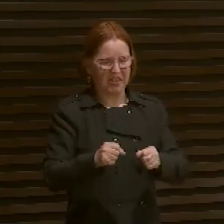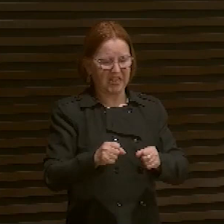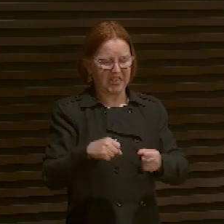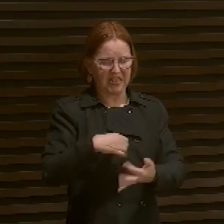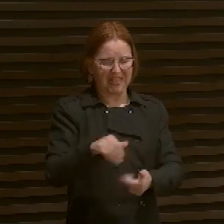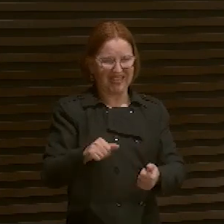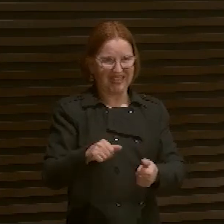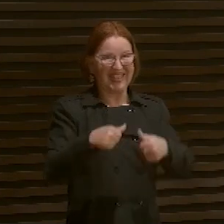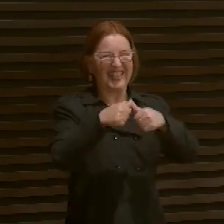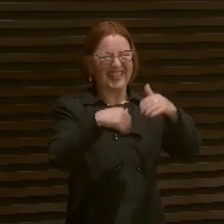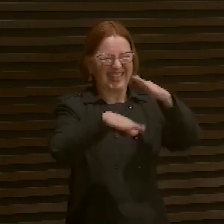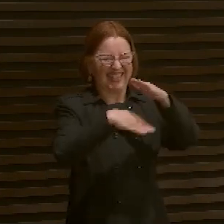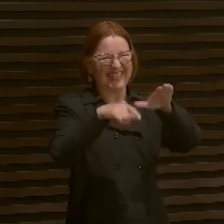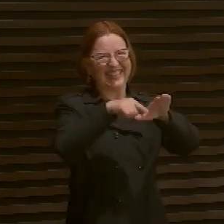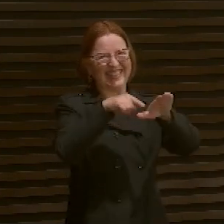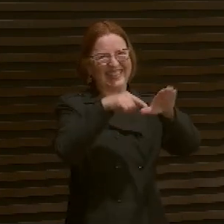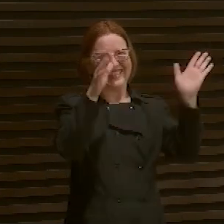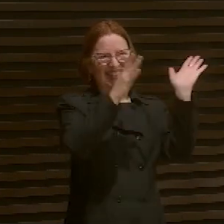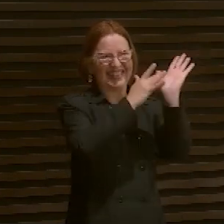dos pés de Jesus.